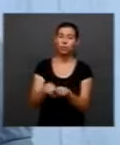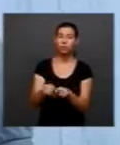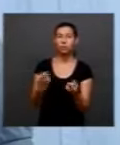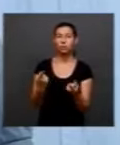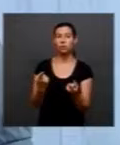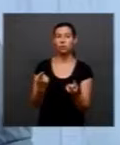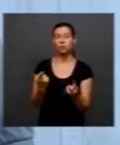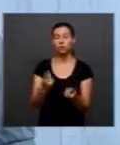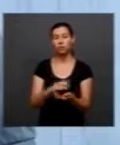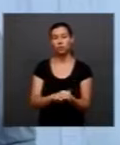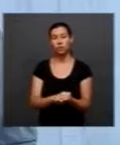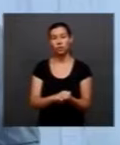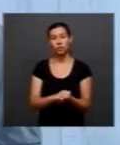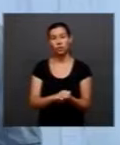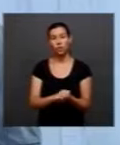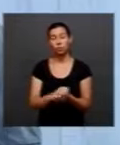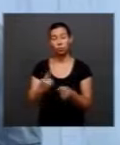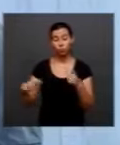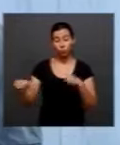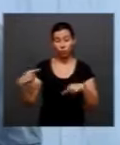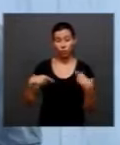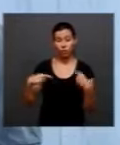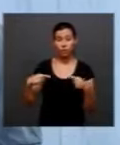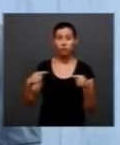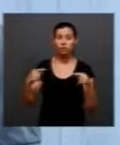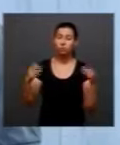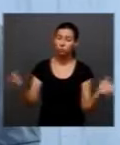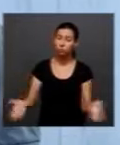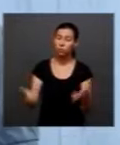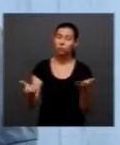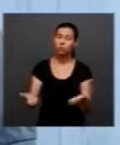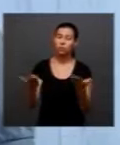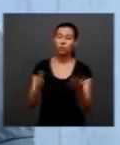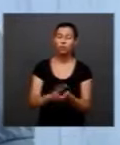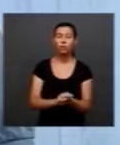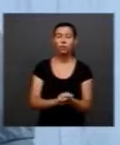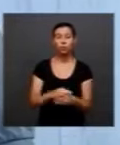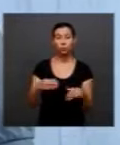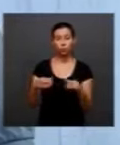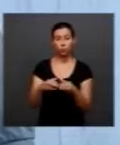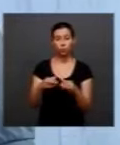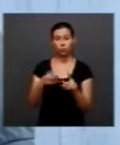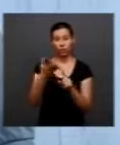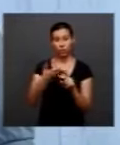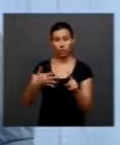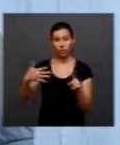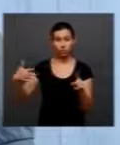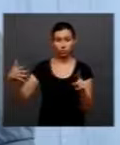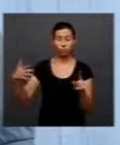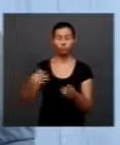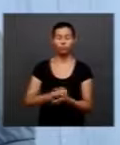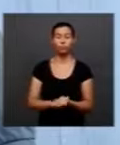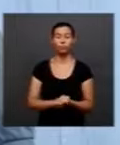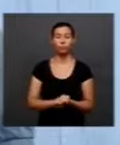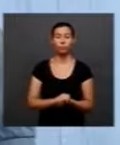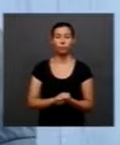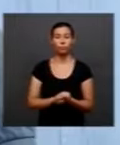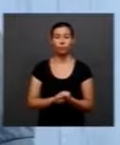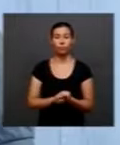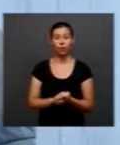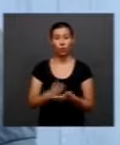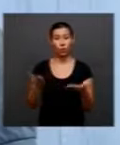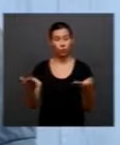possibilidades de promoção de políticas públicas relacionadas ao público LGBT. Então, acaba que, eu acho que essa aparência de maior